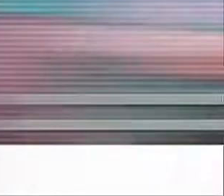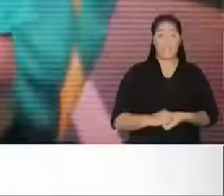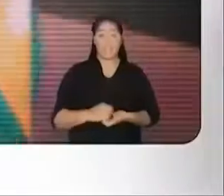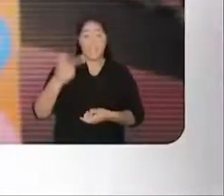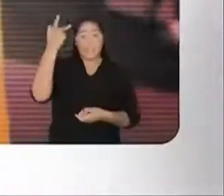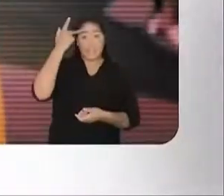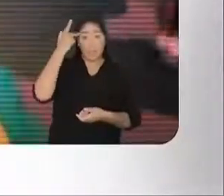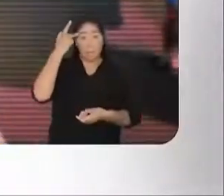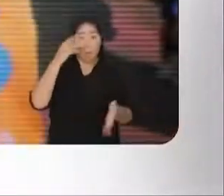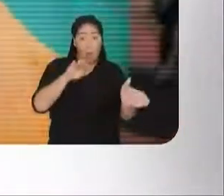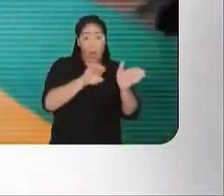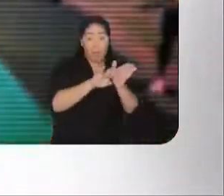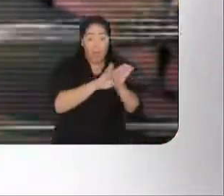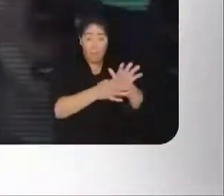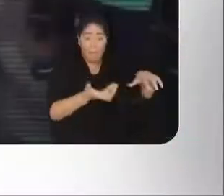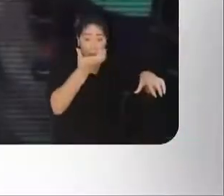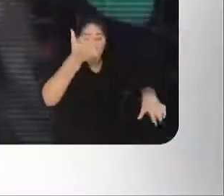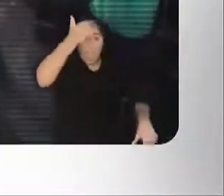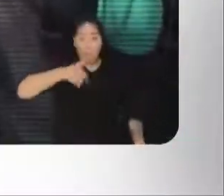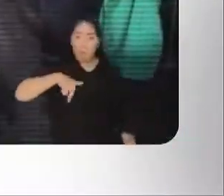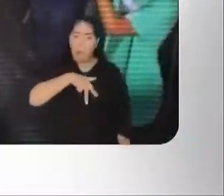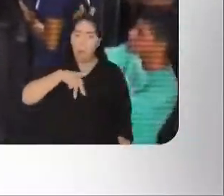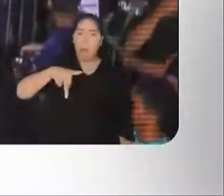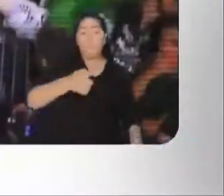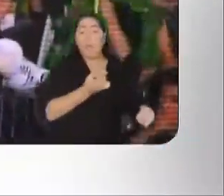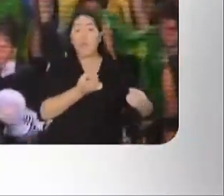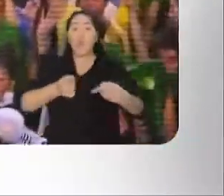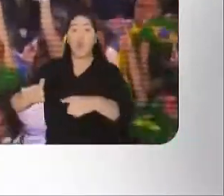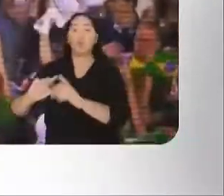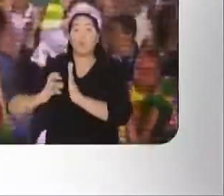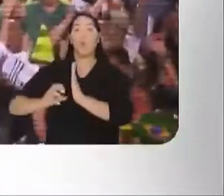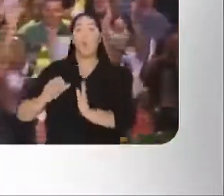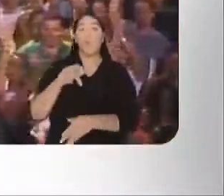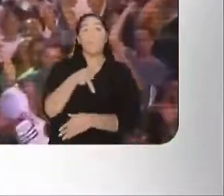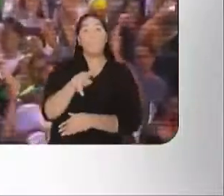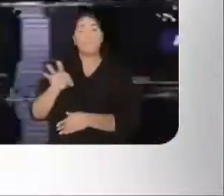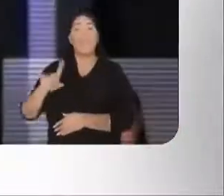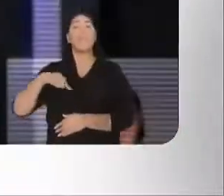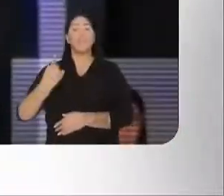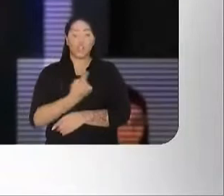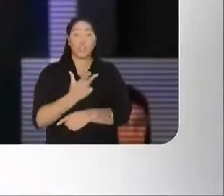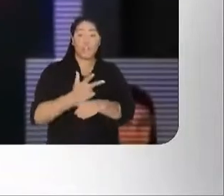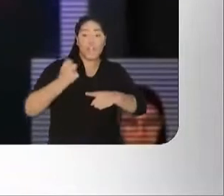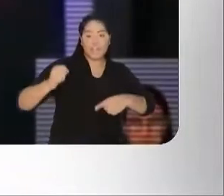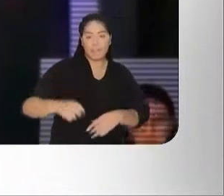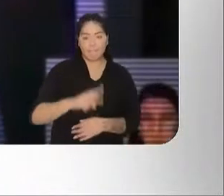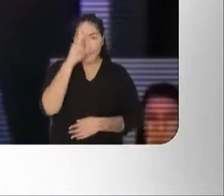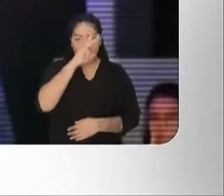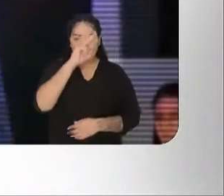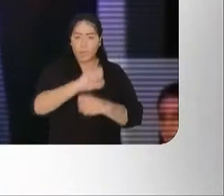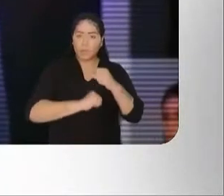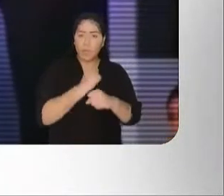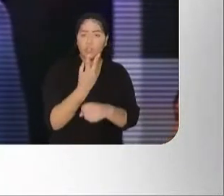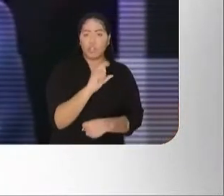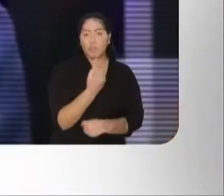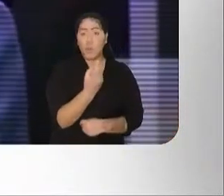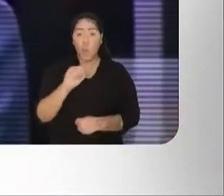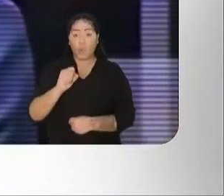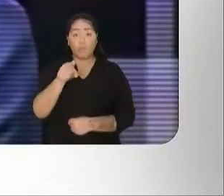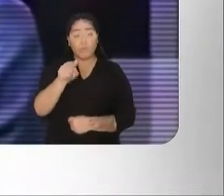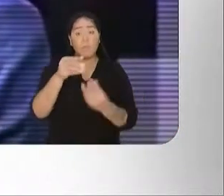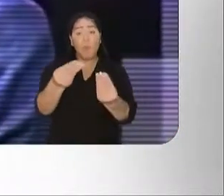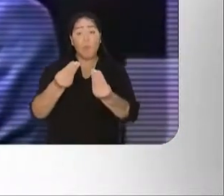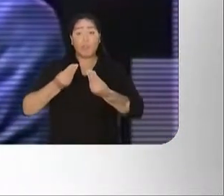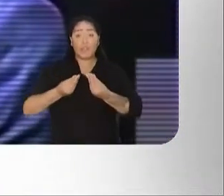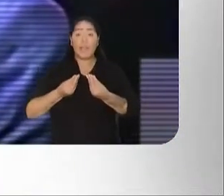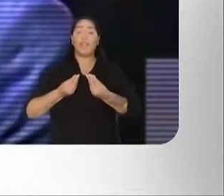federal. Fui a pé de São Paulo até Brasília para derrubar o governo petista. Fomos às ruas e vencemos. Em 2018, você me deu a oportunidade de ser o deputado